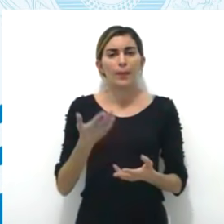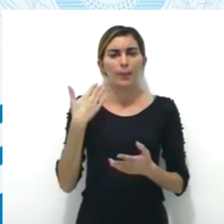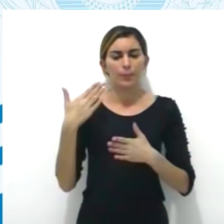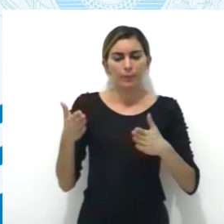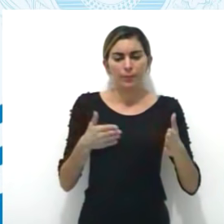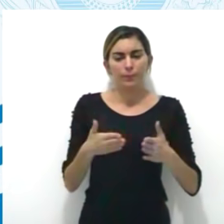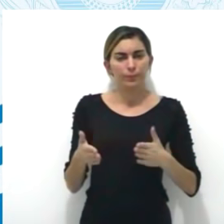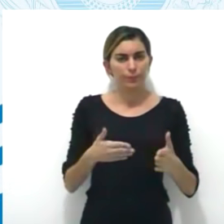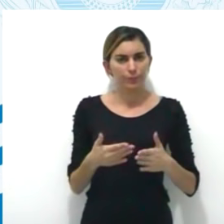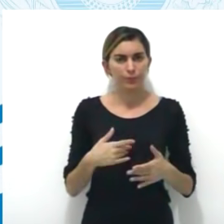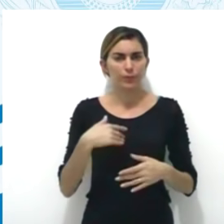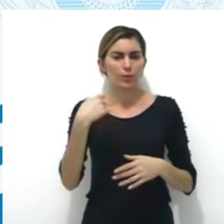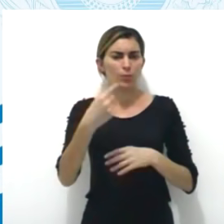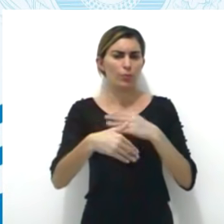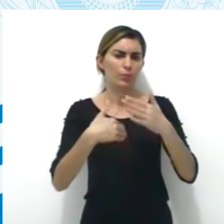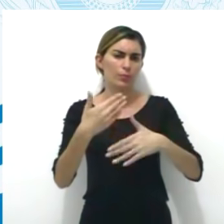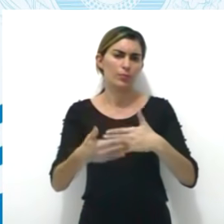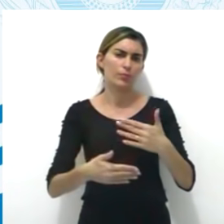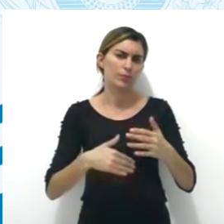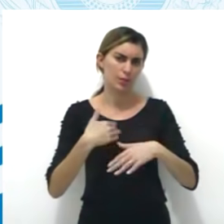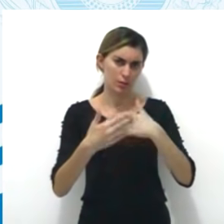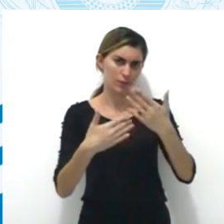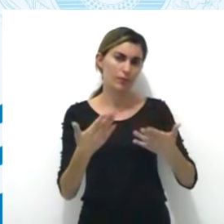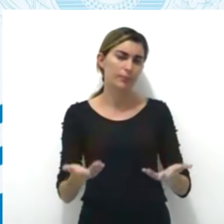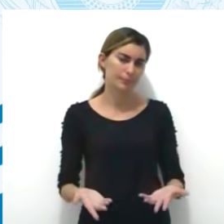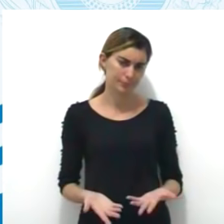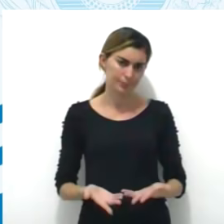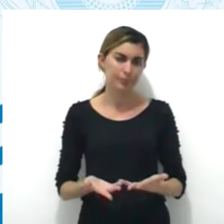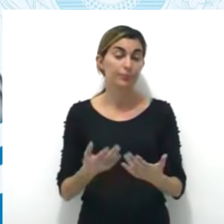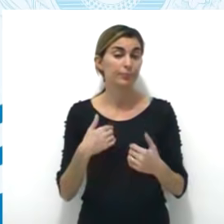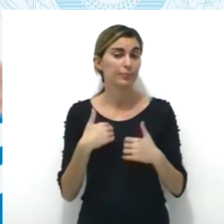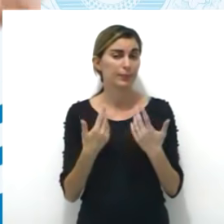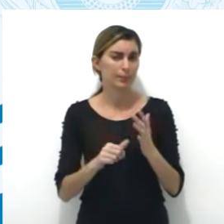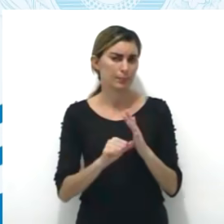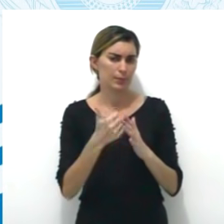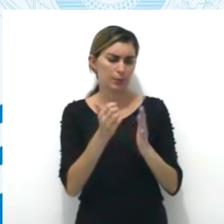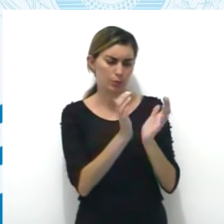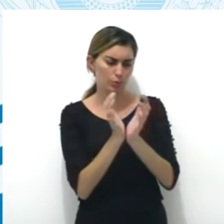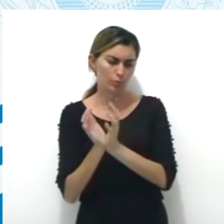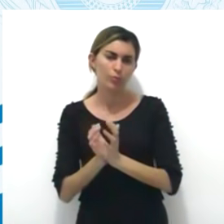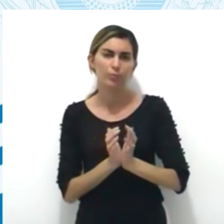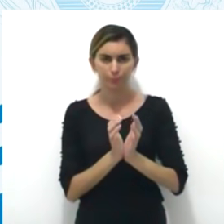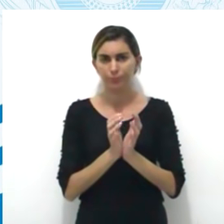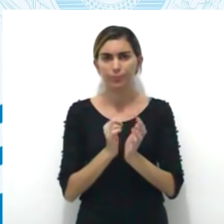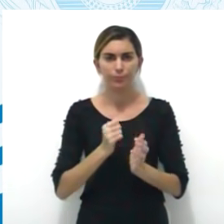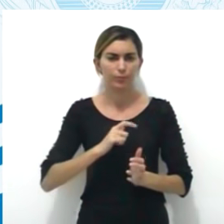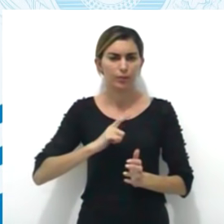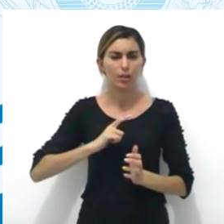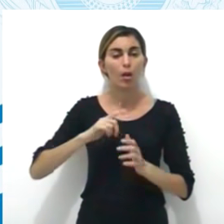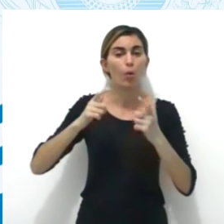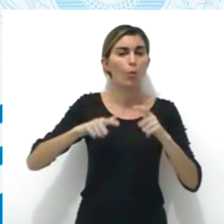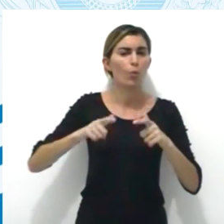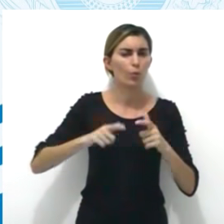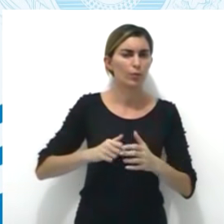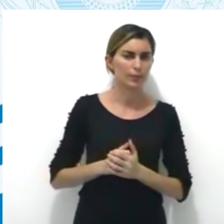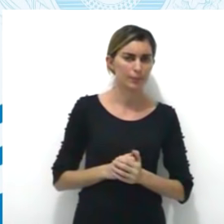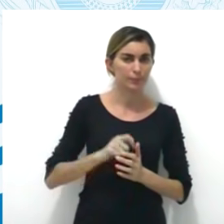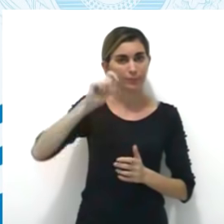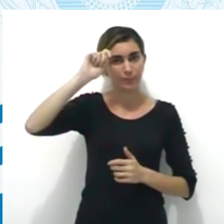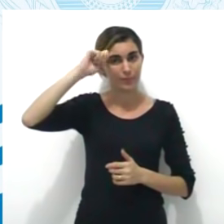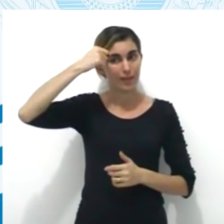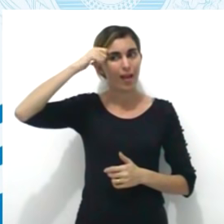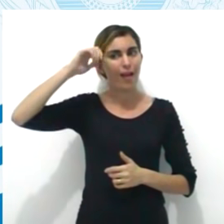na realidade, um pouco desses dois grandes períodos, né? Então, os primeiros grupos teriam vindo da